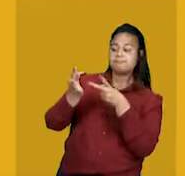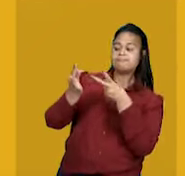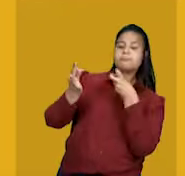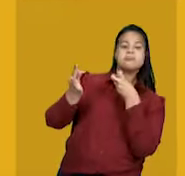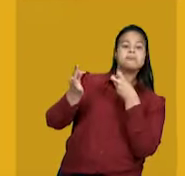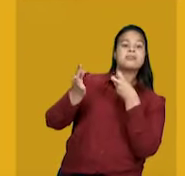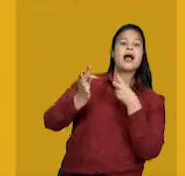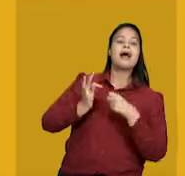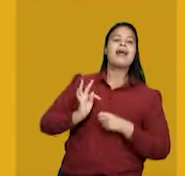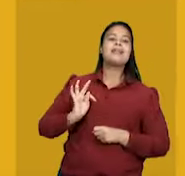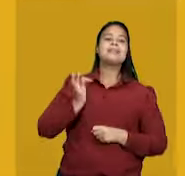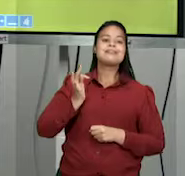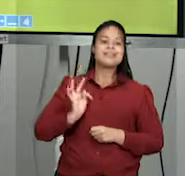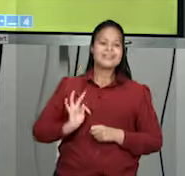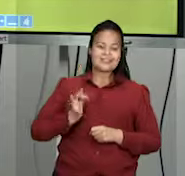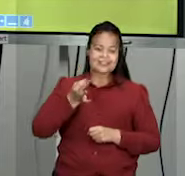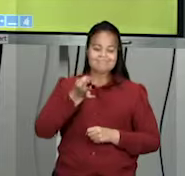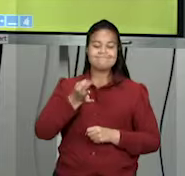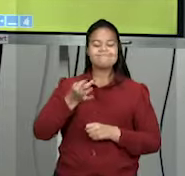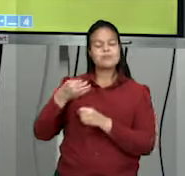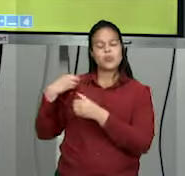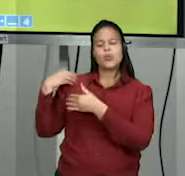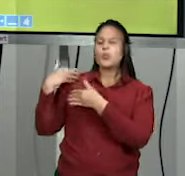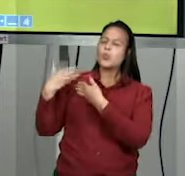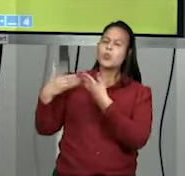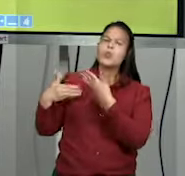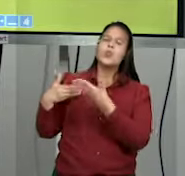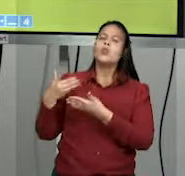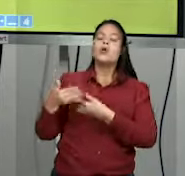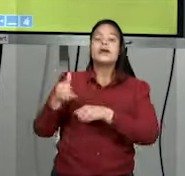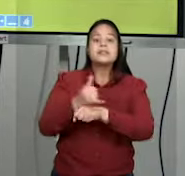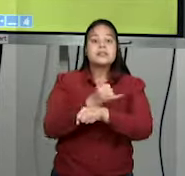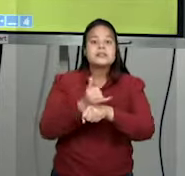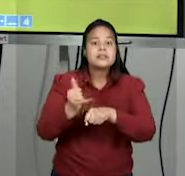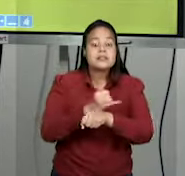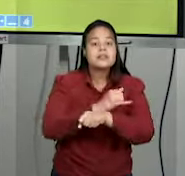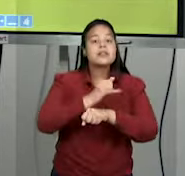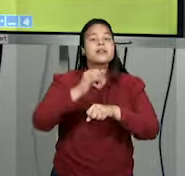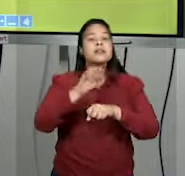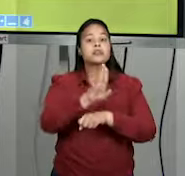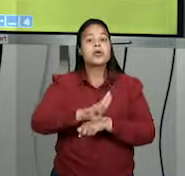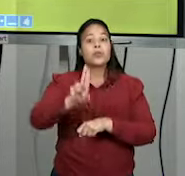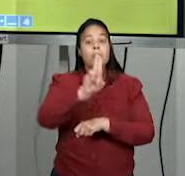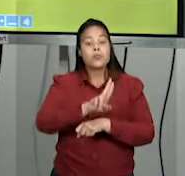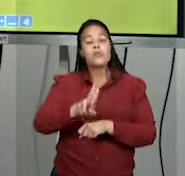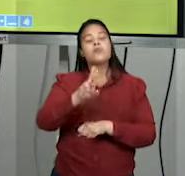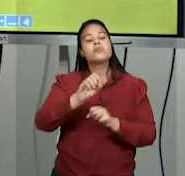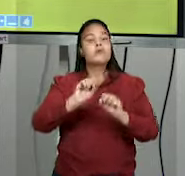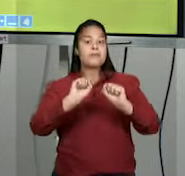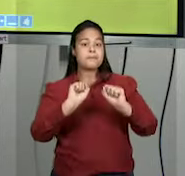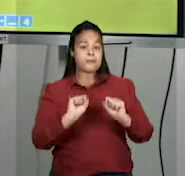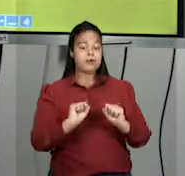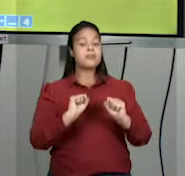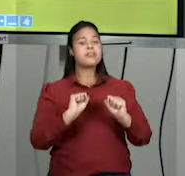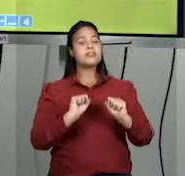técnicas, ela trata dos procedimentos, dos instrumentos que nós podemos